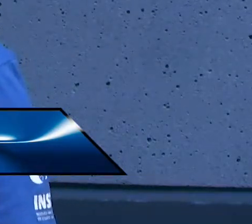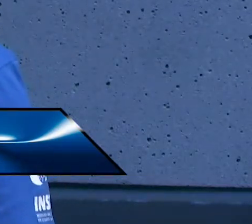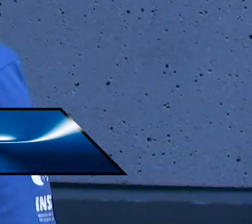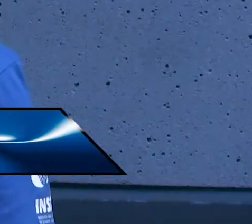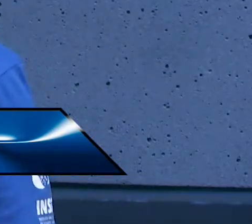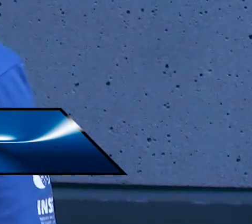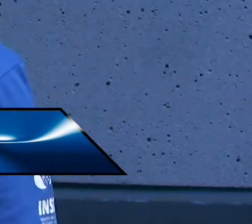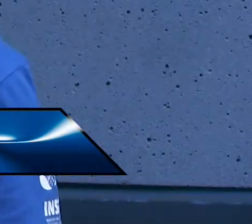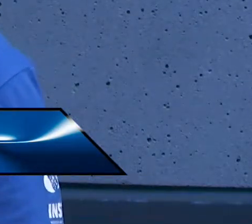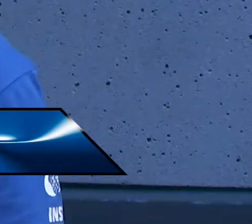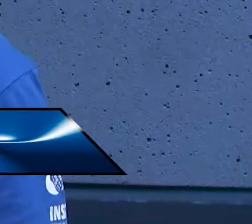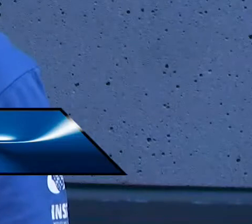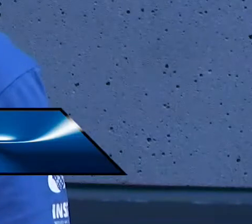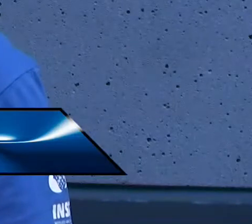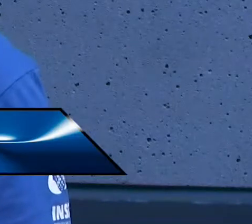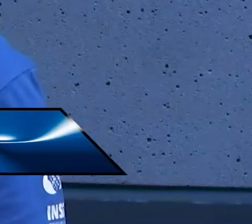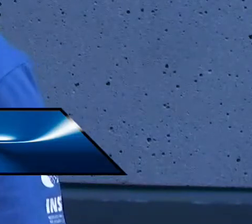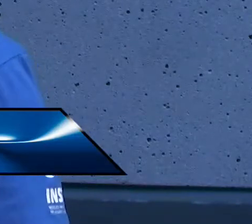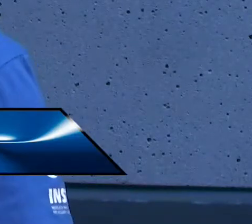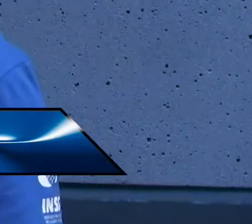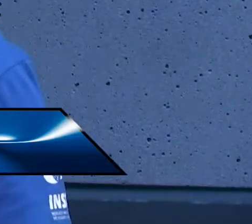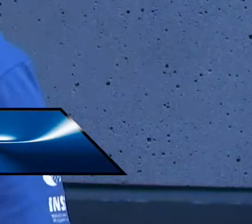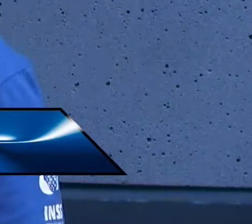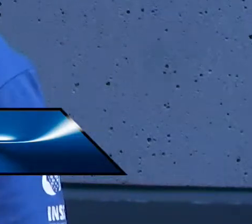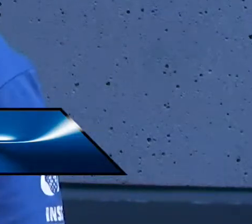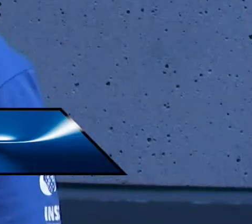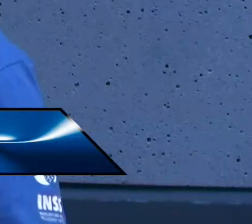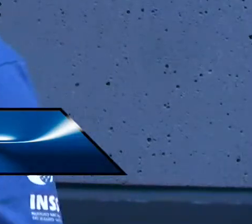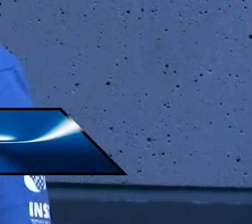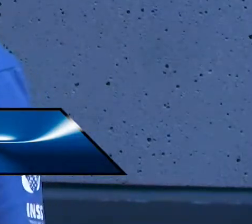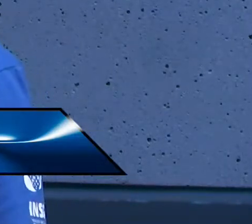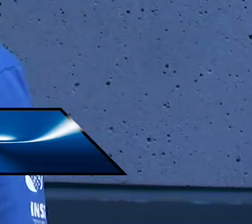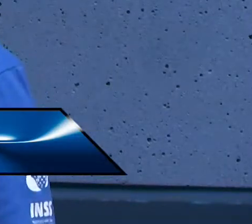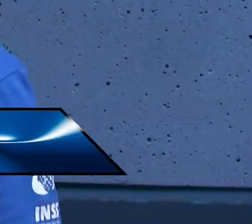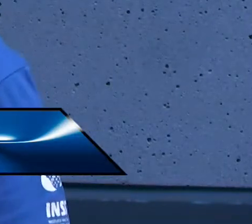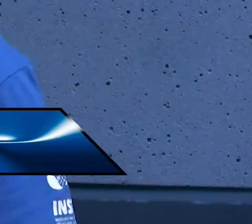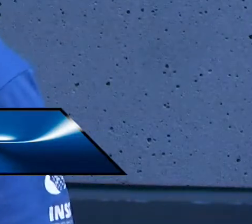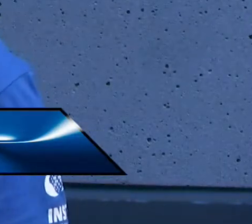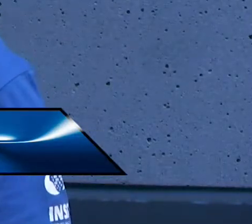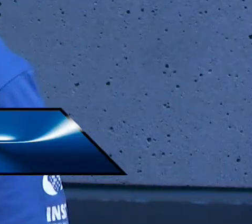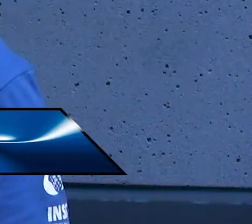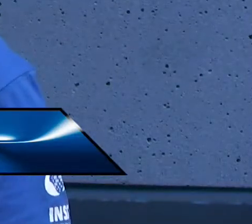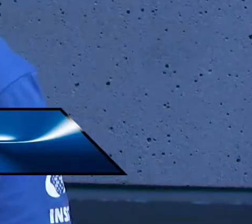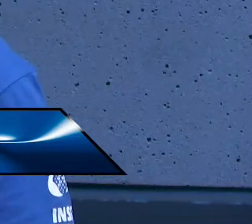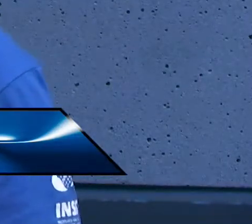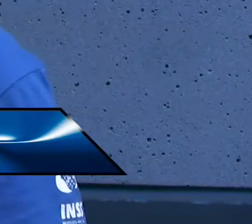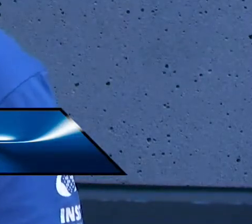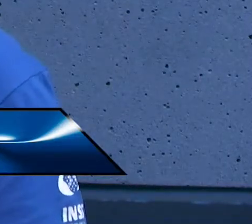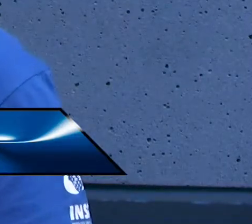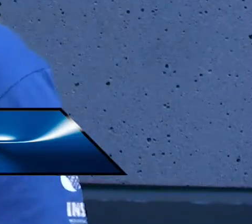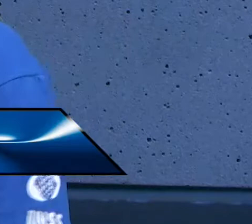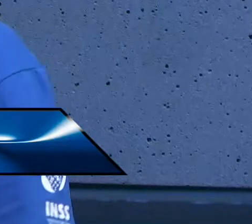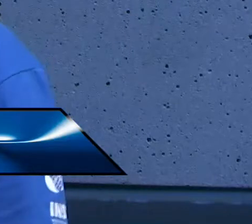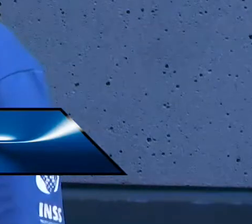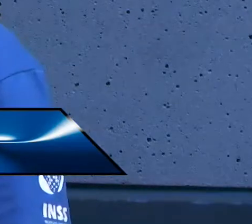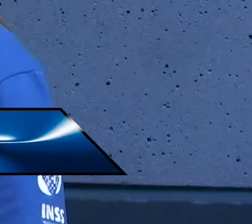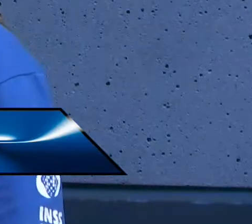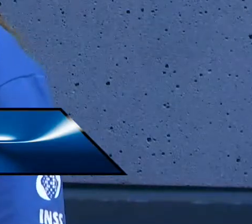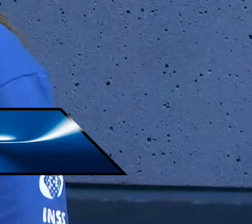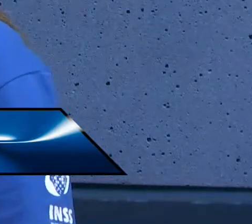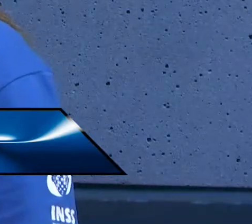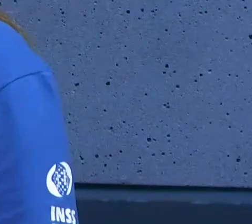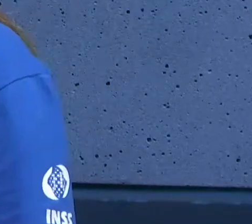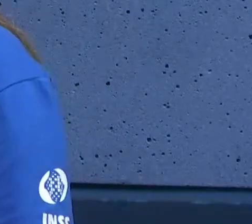e a avaliação social do INSS, e ter o critério de renda atendido, até 1/4 de salário mínimo por pessoa da